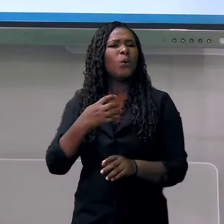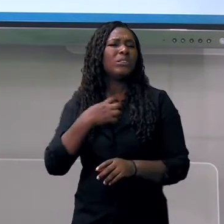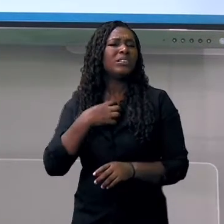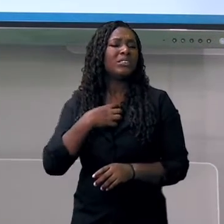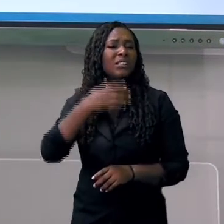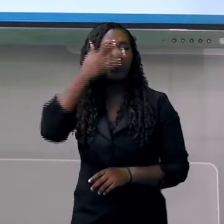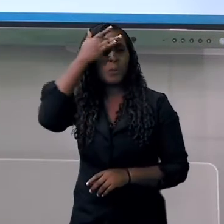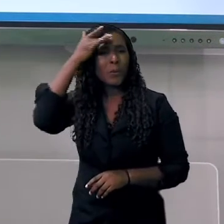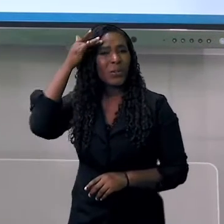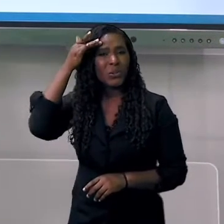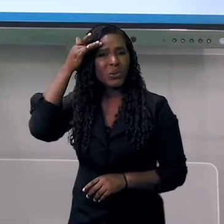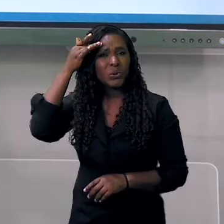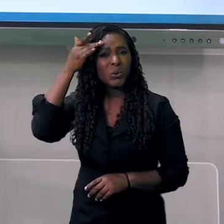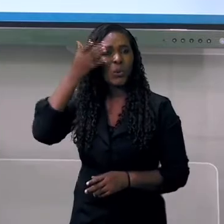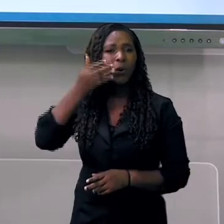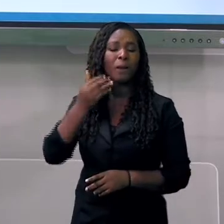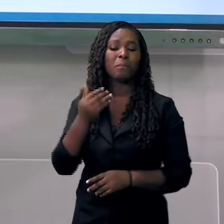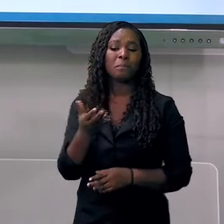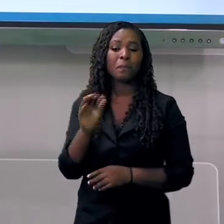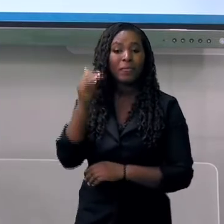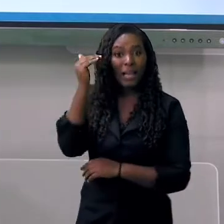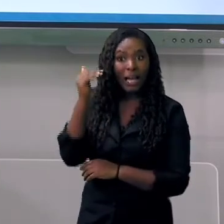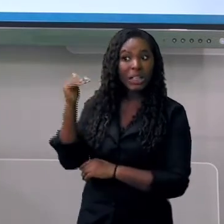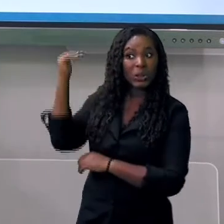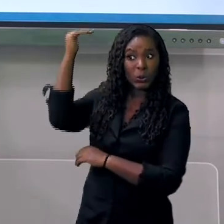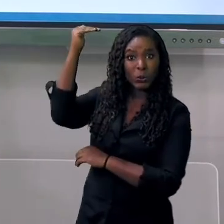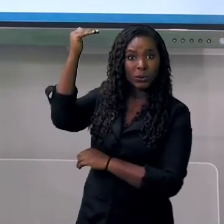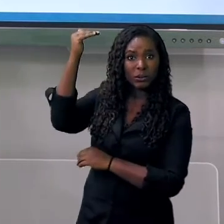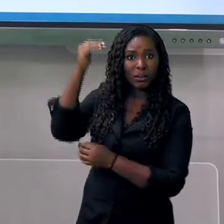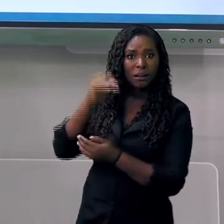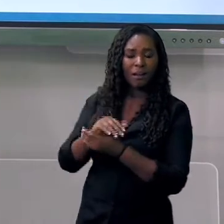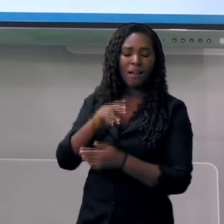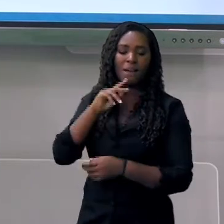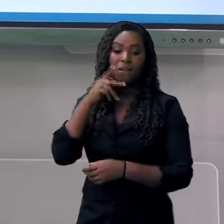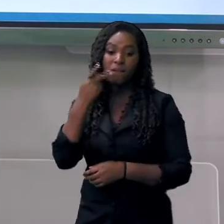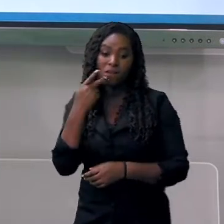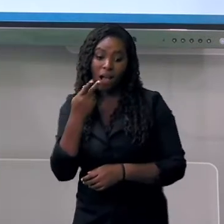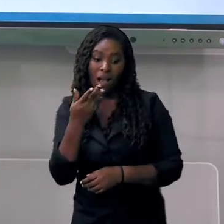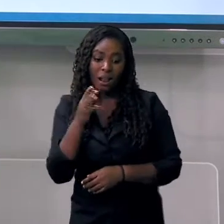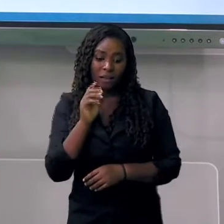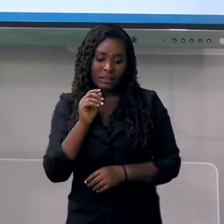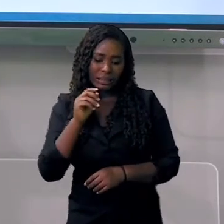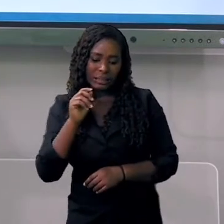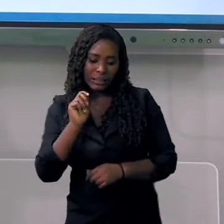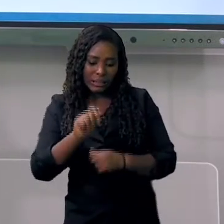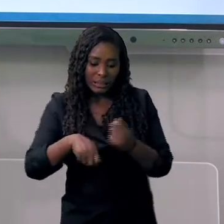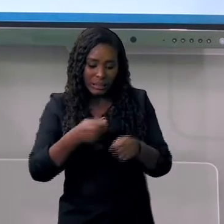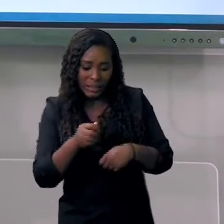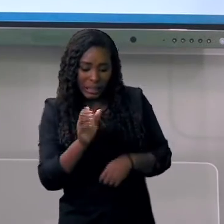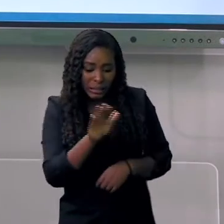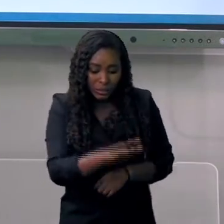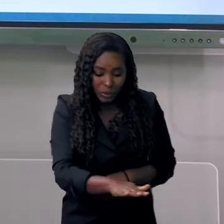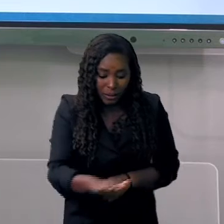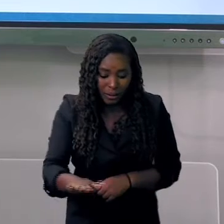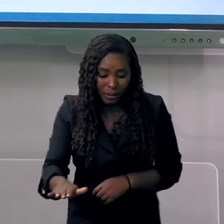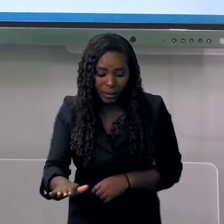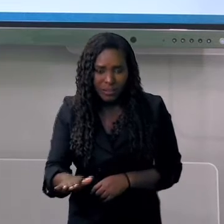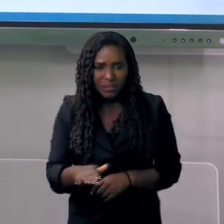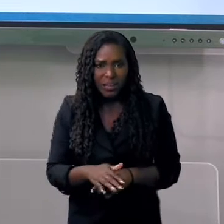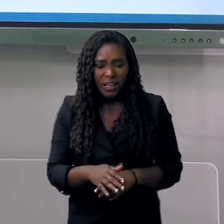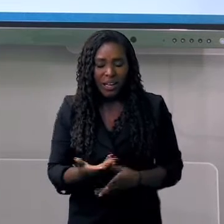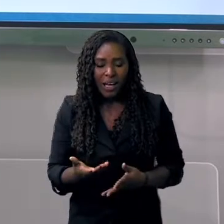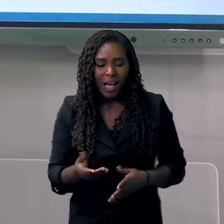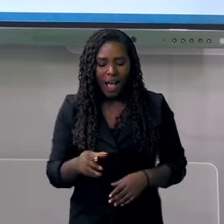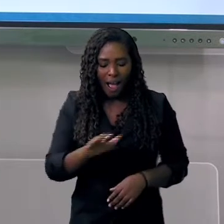a imagem que ela tem de si mesma, como é que ela se vê. Não rotule seu filho, não rotule a criança que está ao